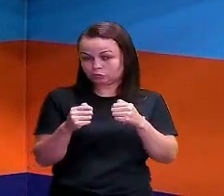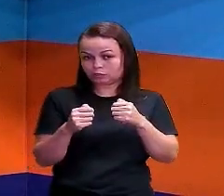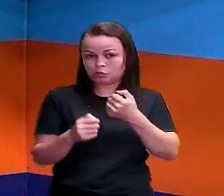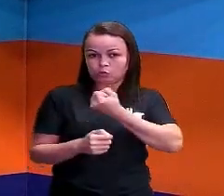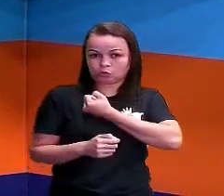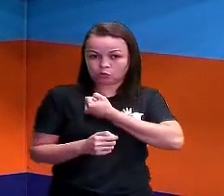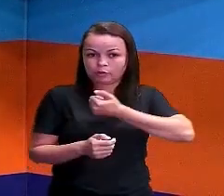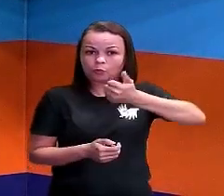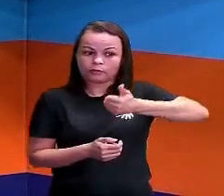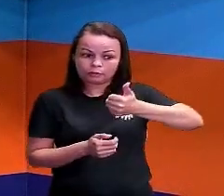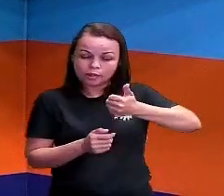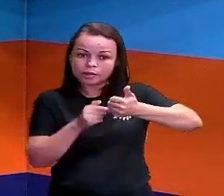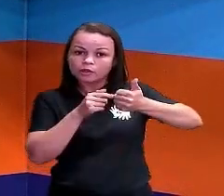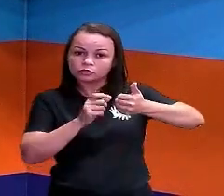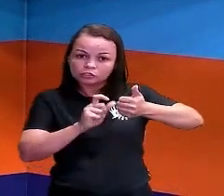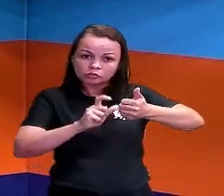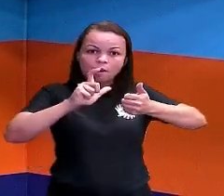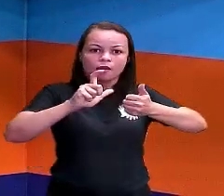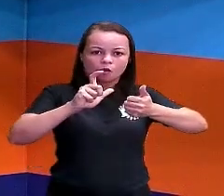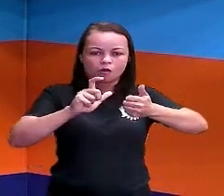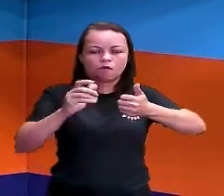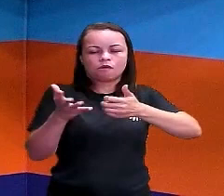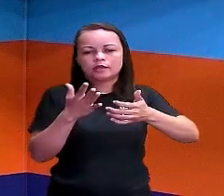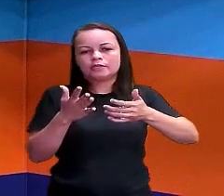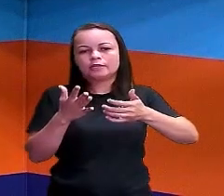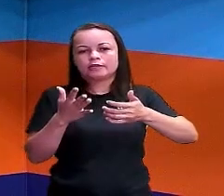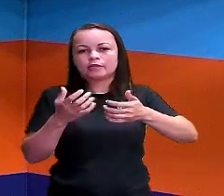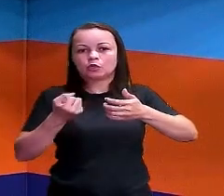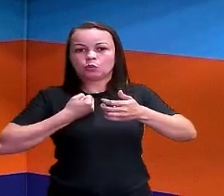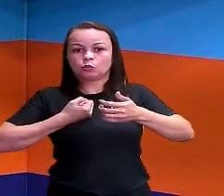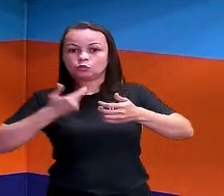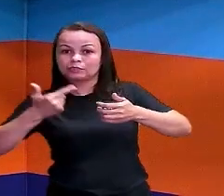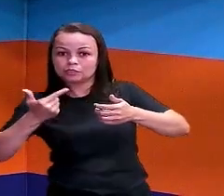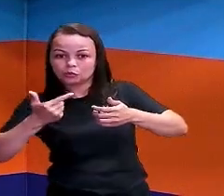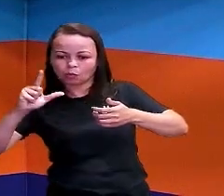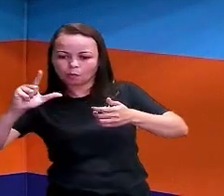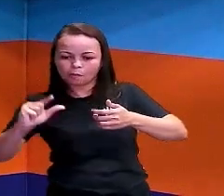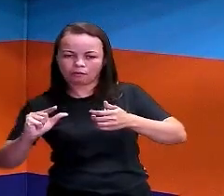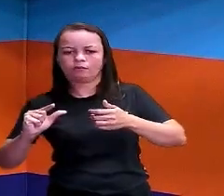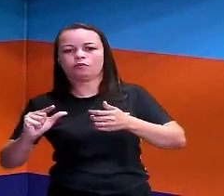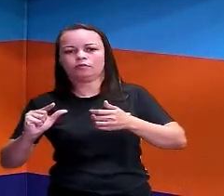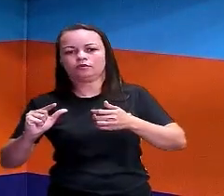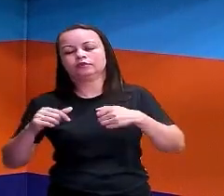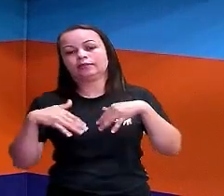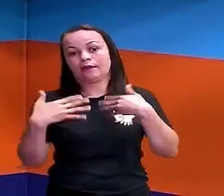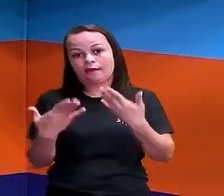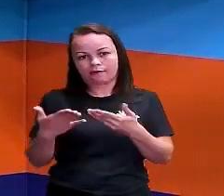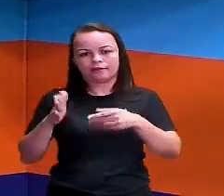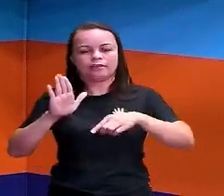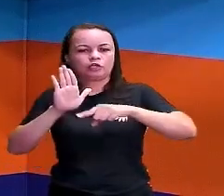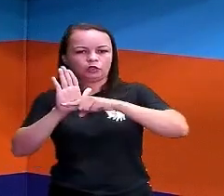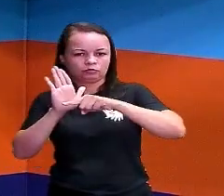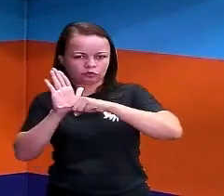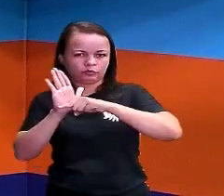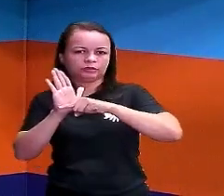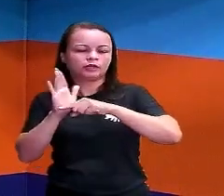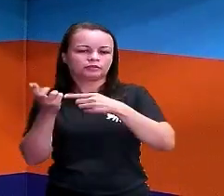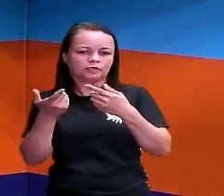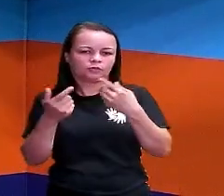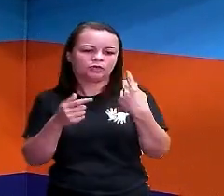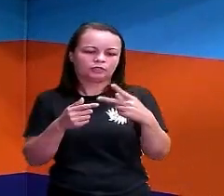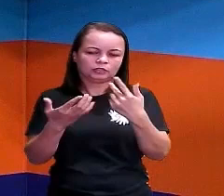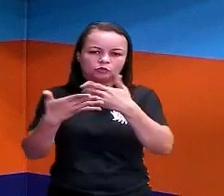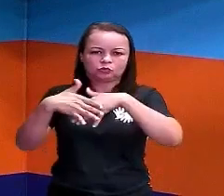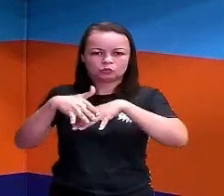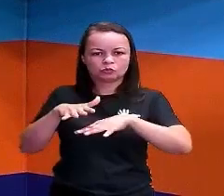maior e o segundo seja menor. Que aí dentro do conjunto dos números naturais eu vou poder fazer a subtração e dar um número natural